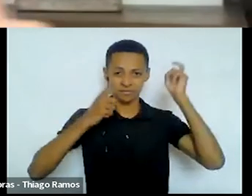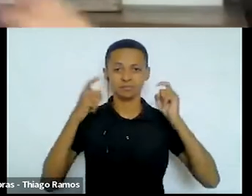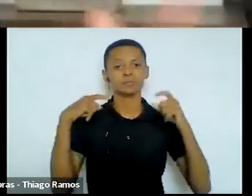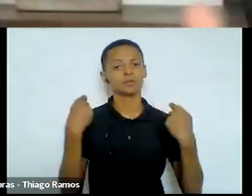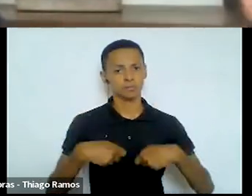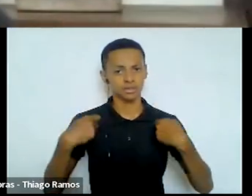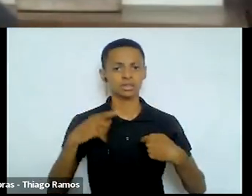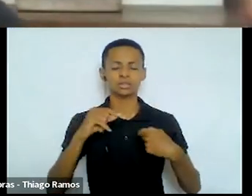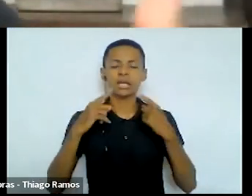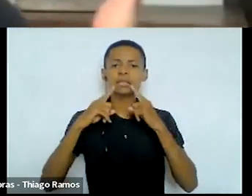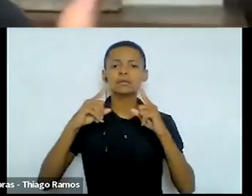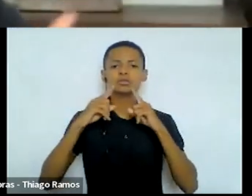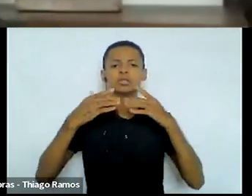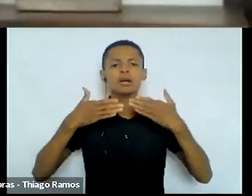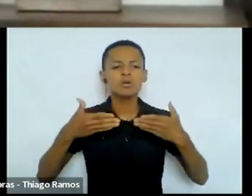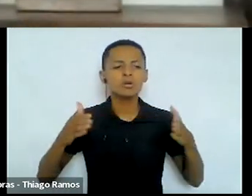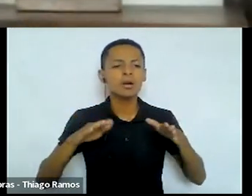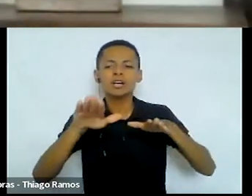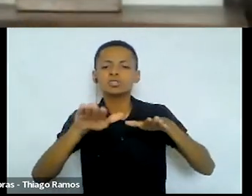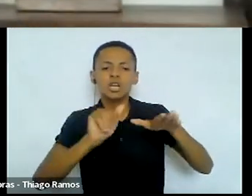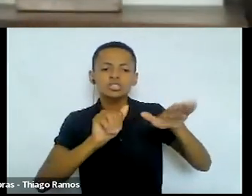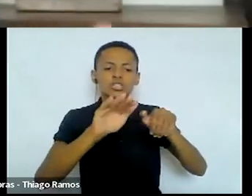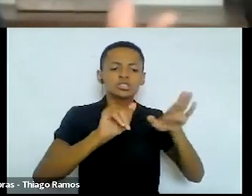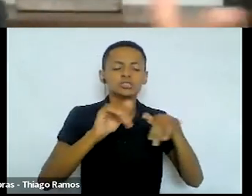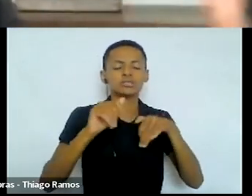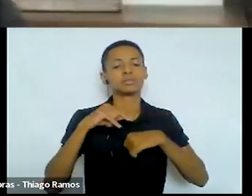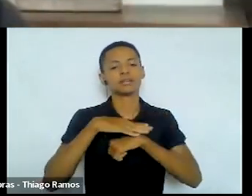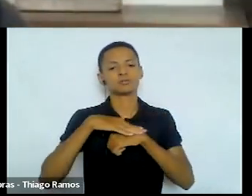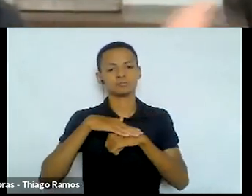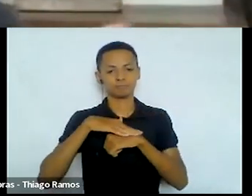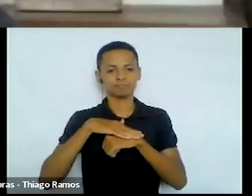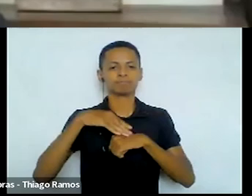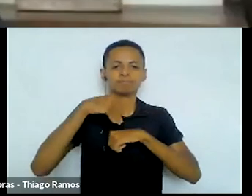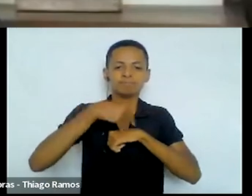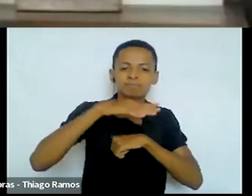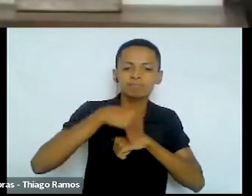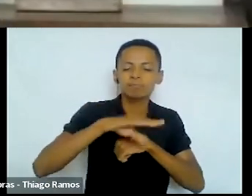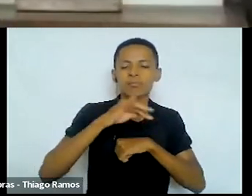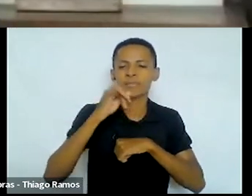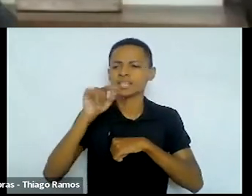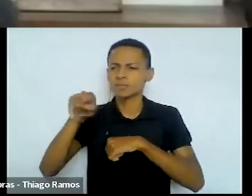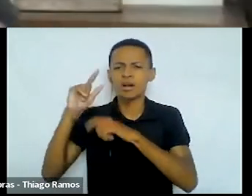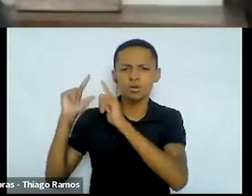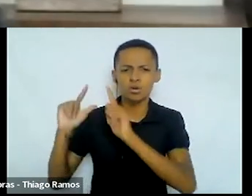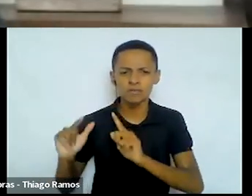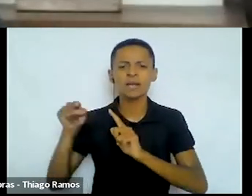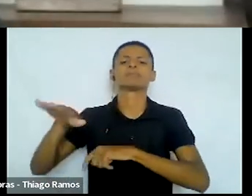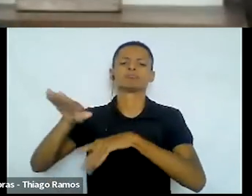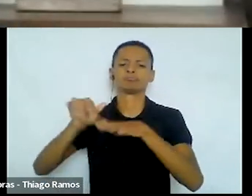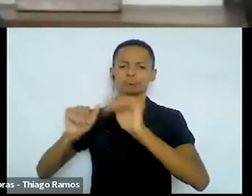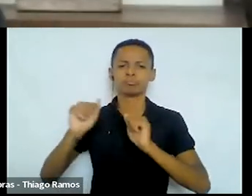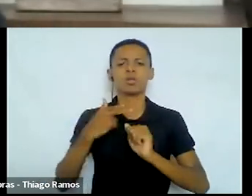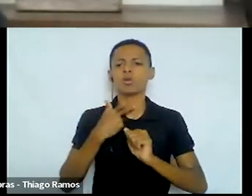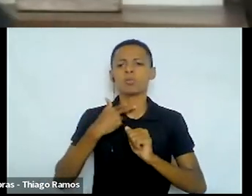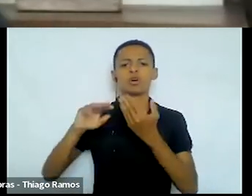um diálogo para chamar todos para a conversa. Você tem que chamar os conservadores para conversa, você não pode afastar os